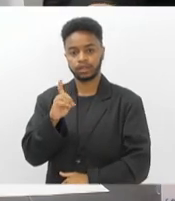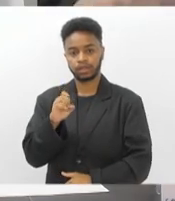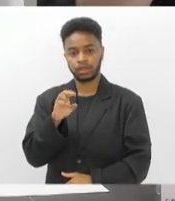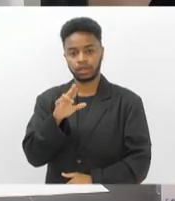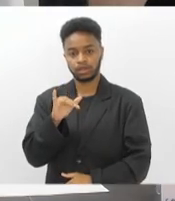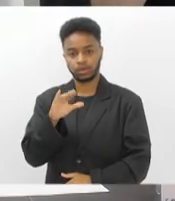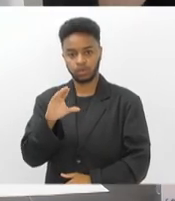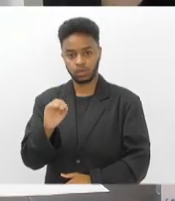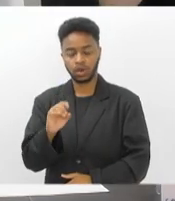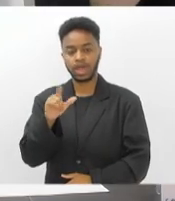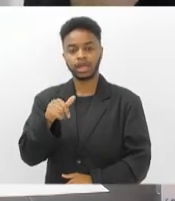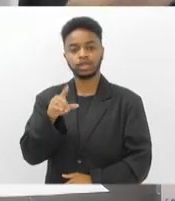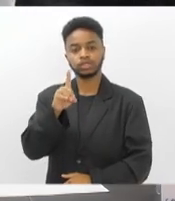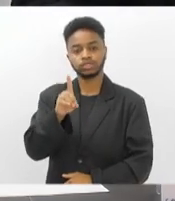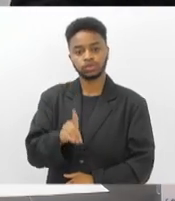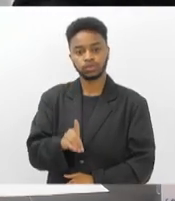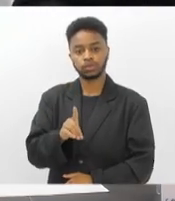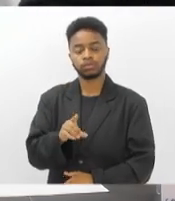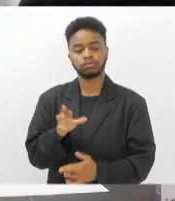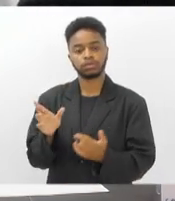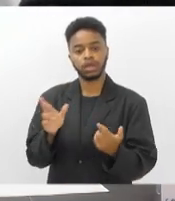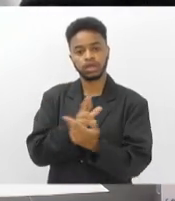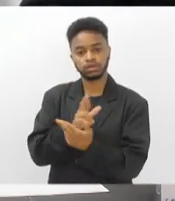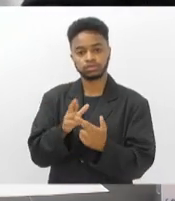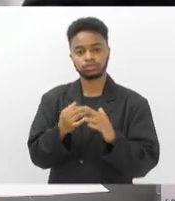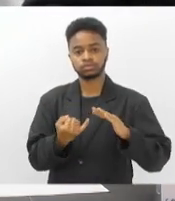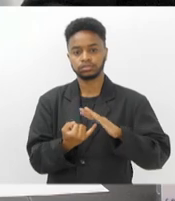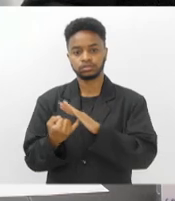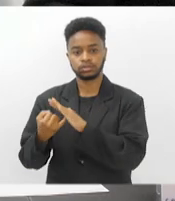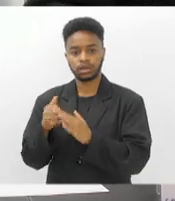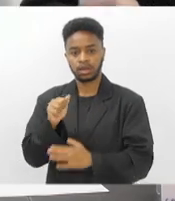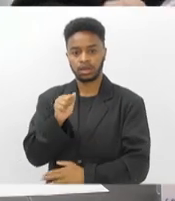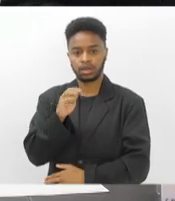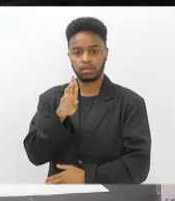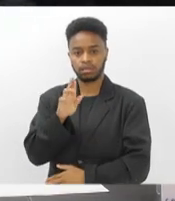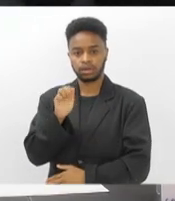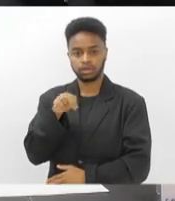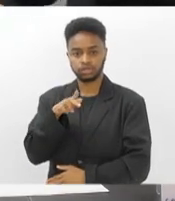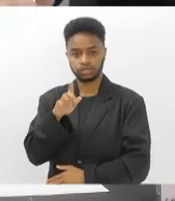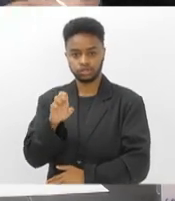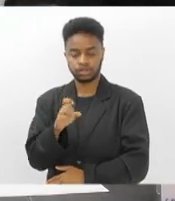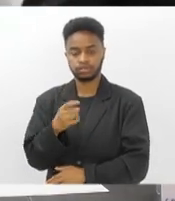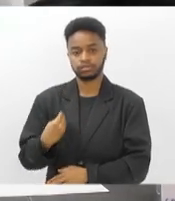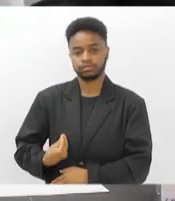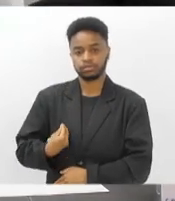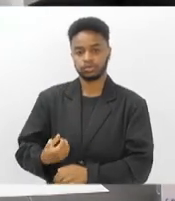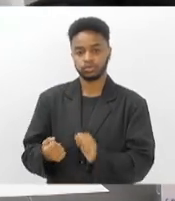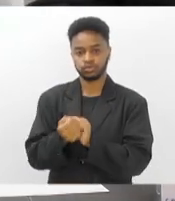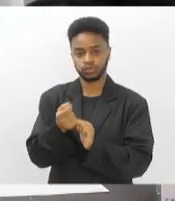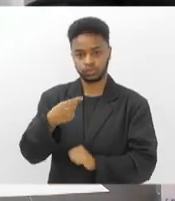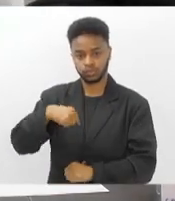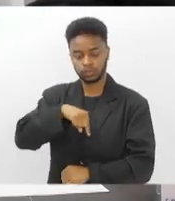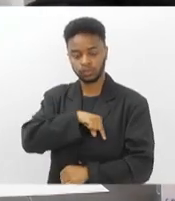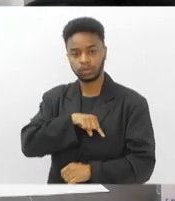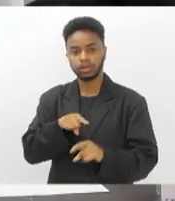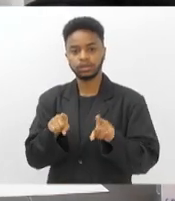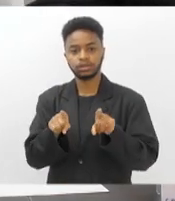de relações institucionais da abrange tá aqui conosco hoje também veio